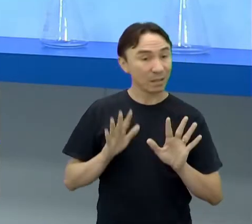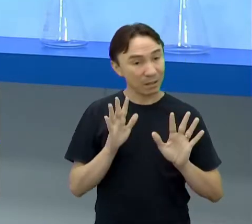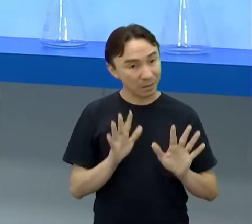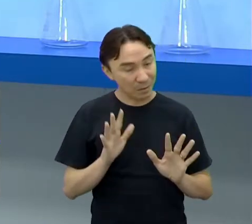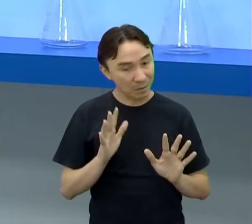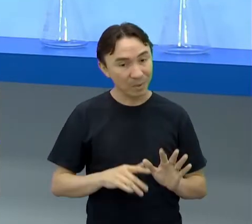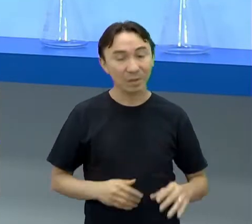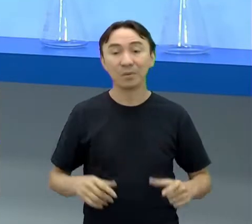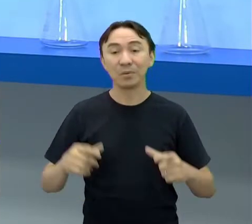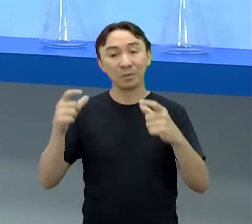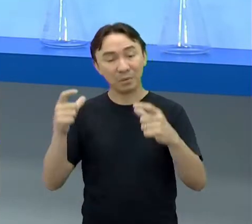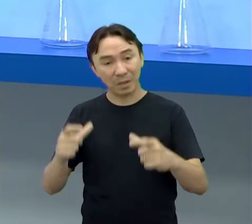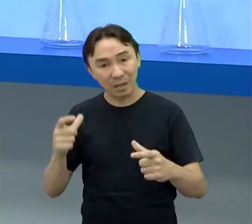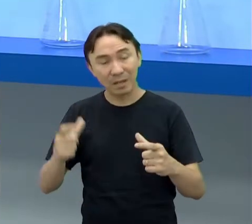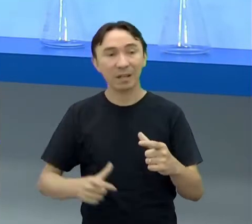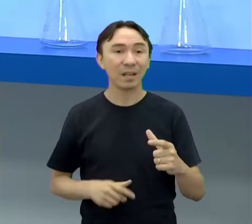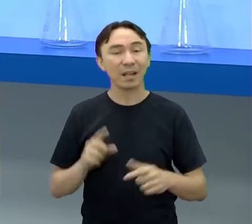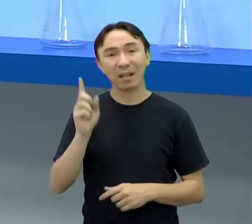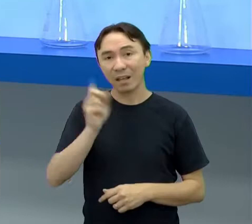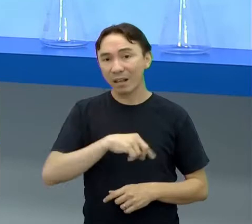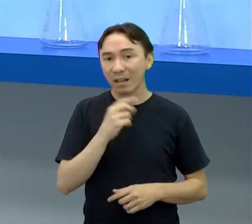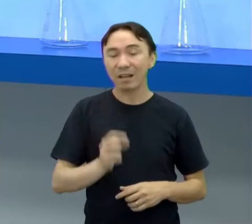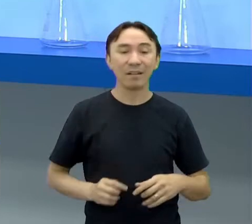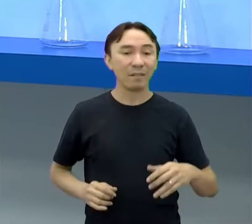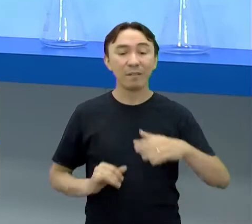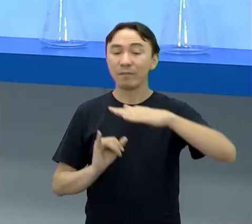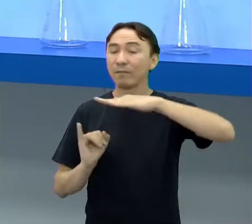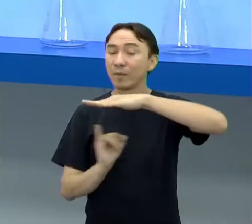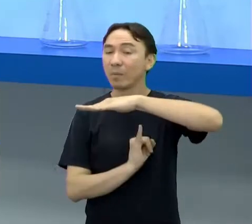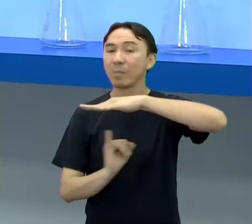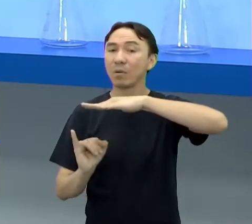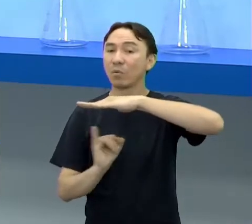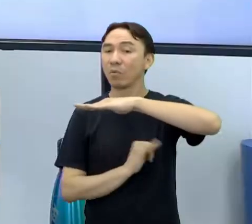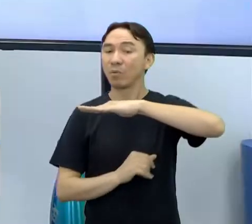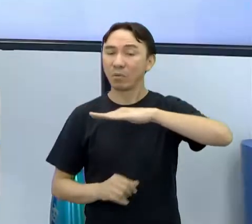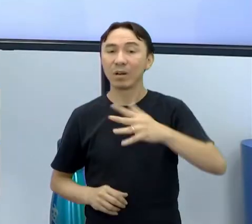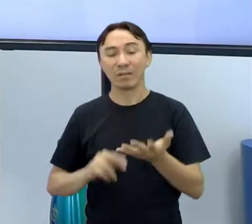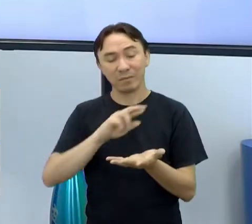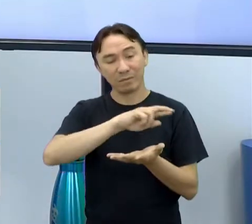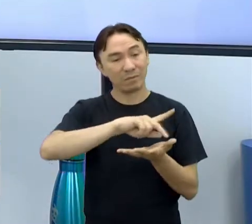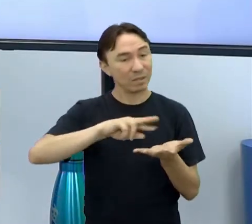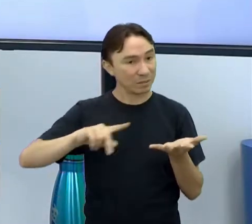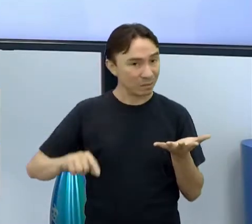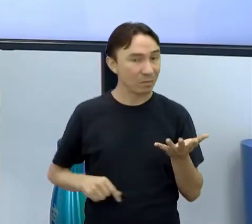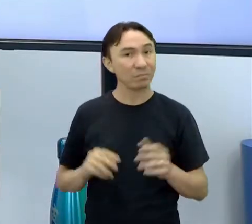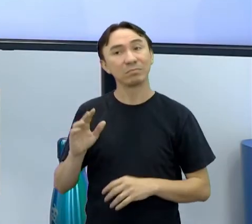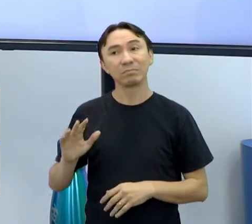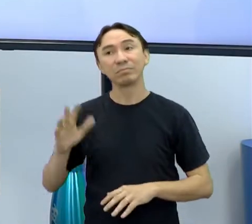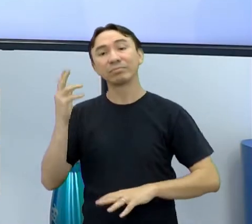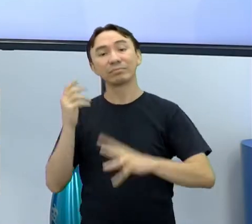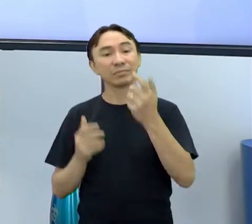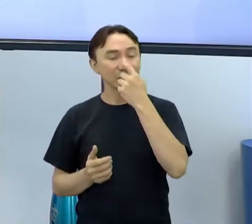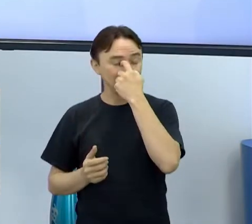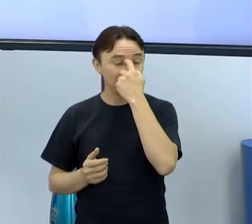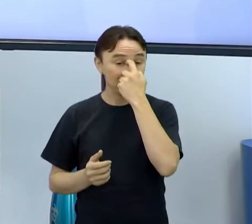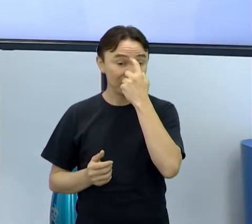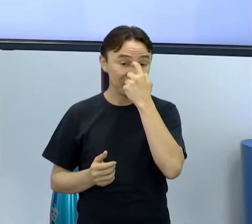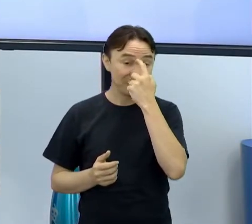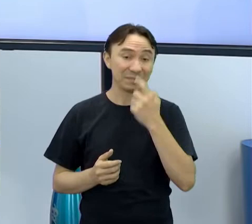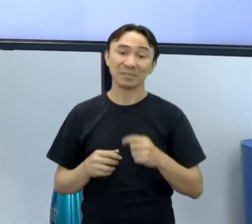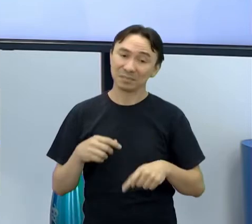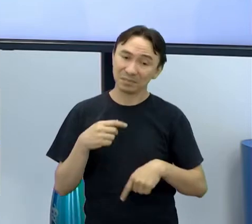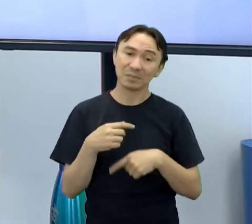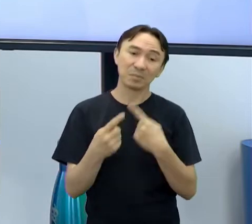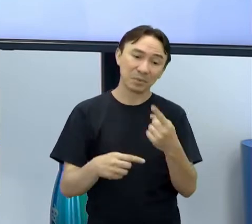desse contexto. Ela colocou uma variação situacional. Isso, perfeito. A gente já tem comentado aqui muito com vocês